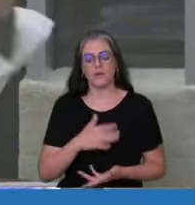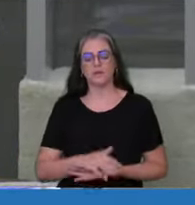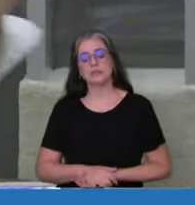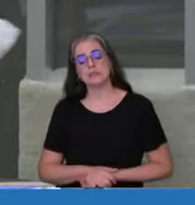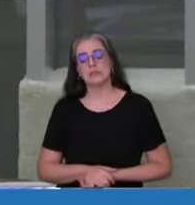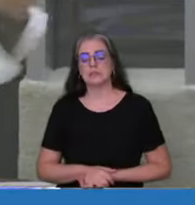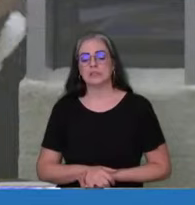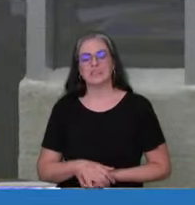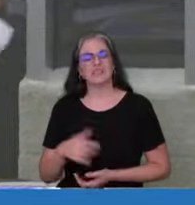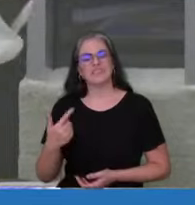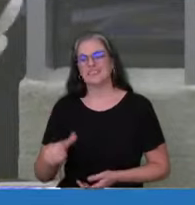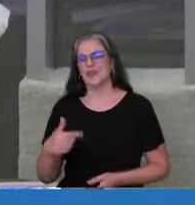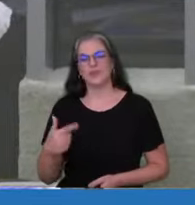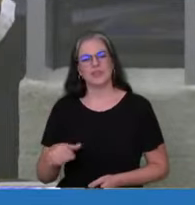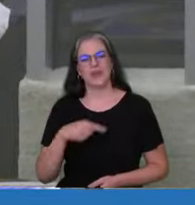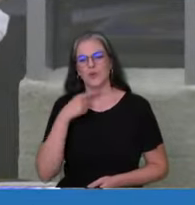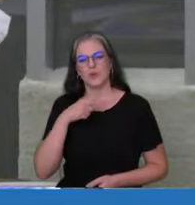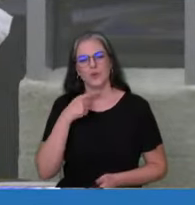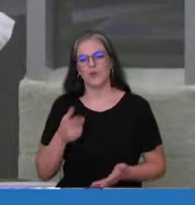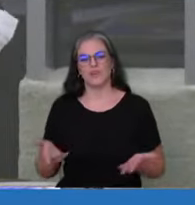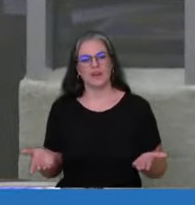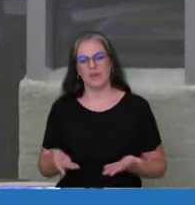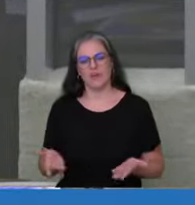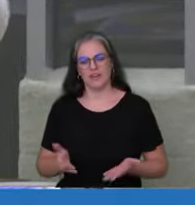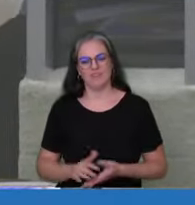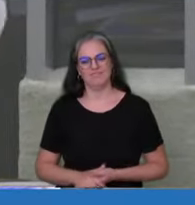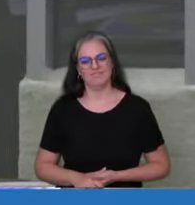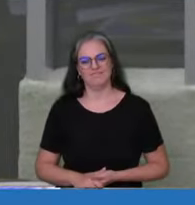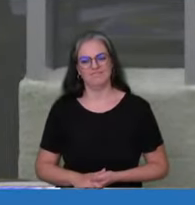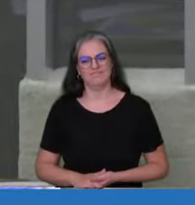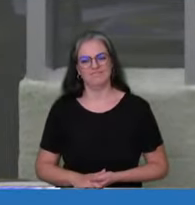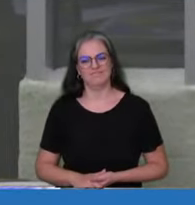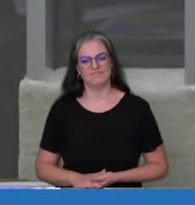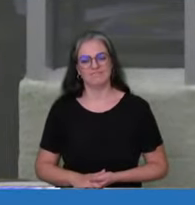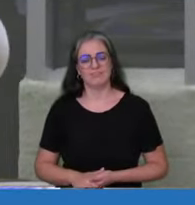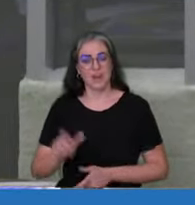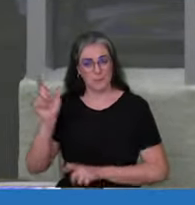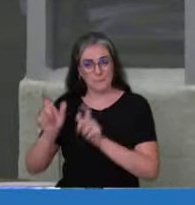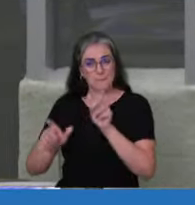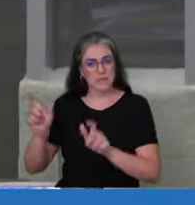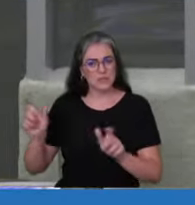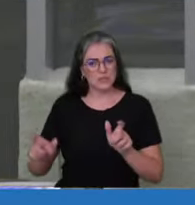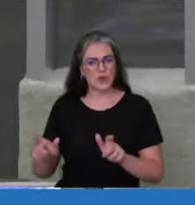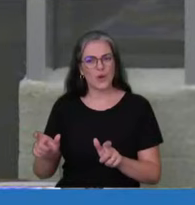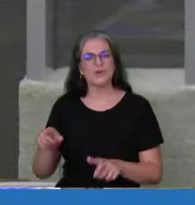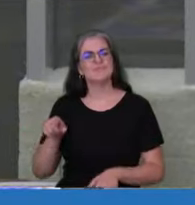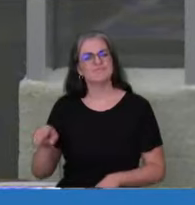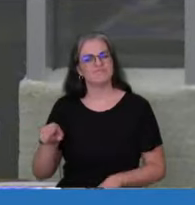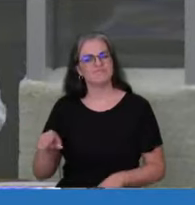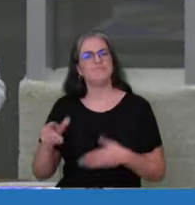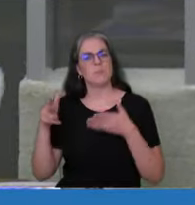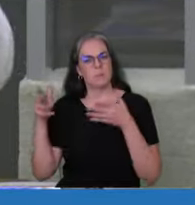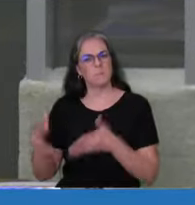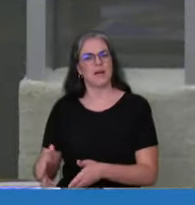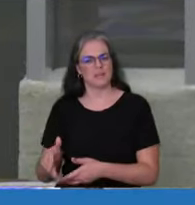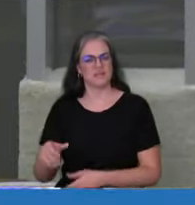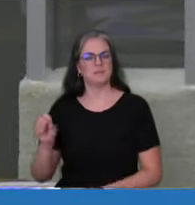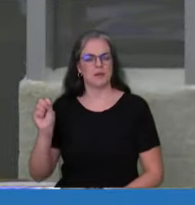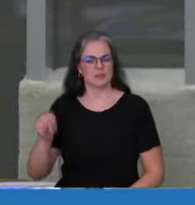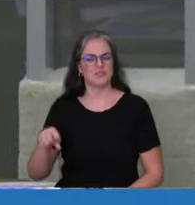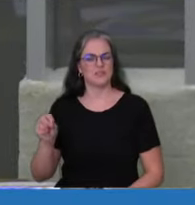há dúvida aqui, no nosso caso, de que essas pessoas estão envolvidas nesse processo. E